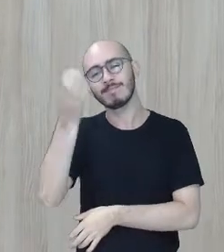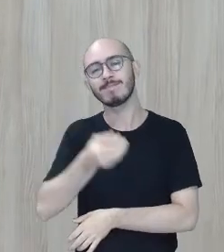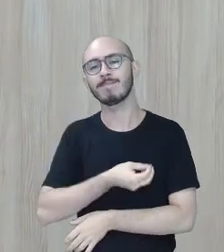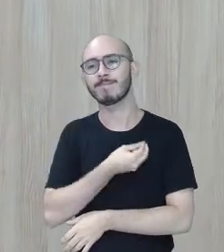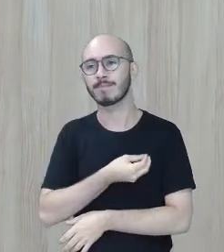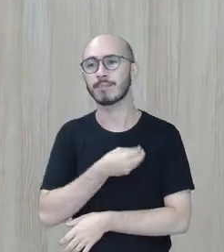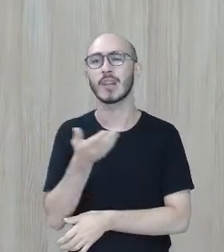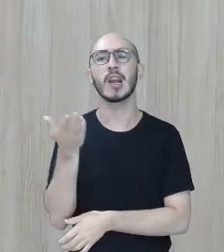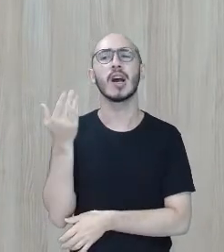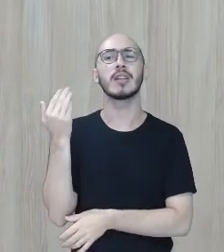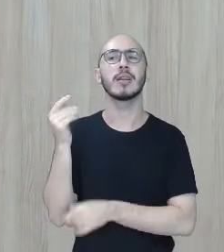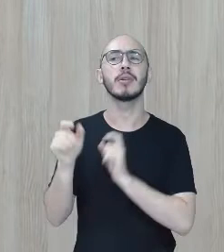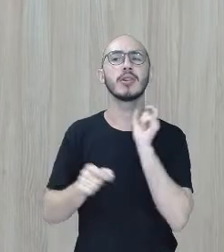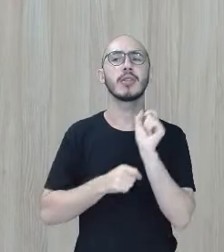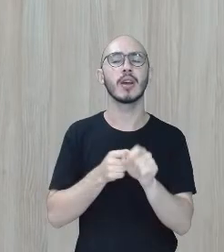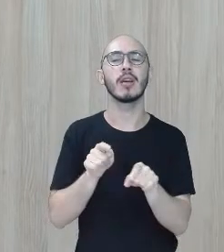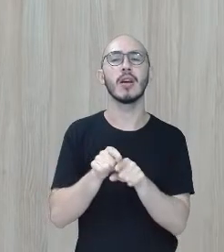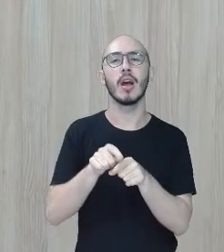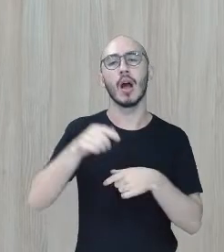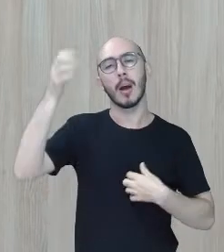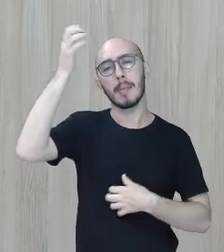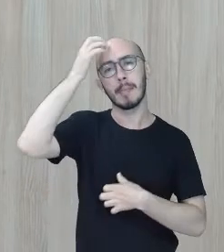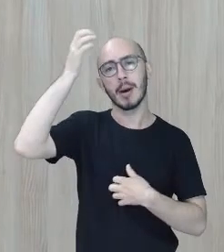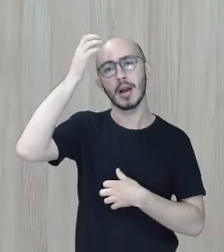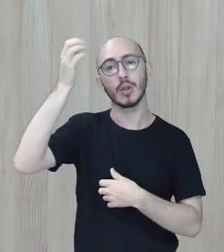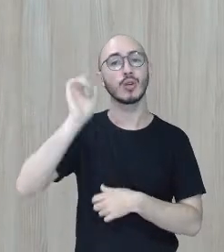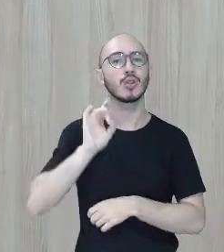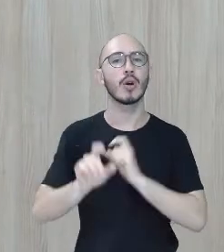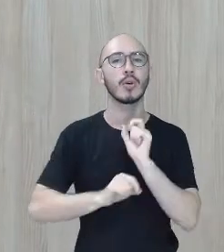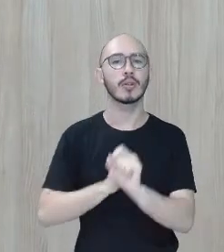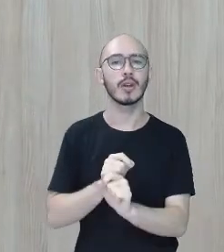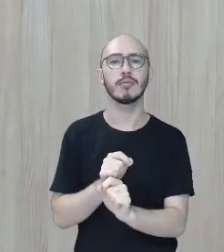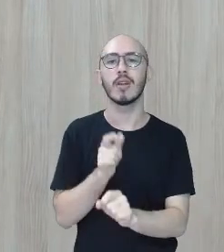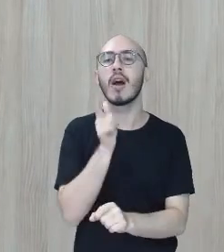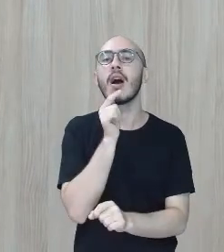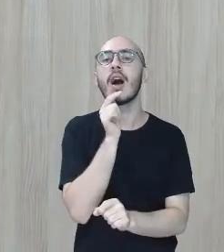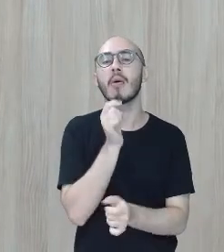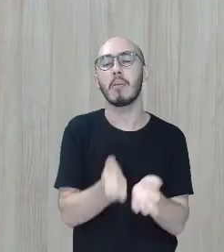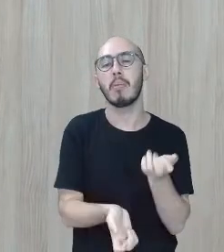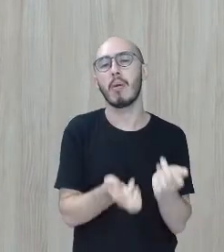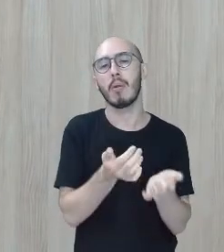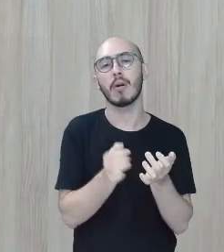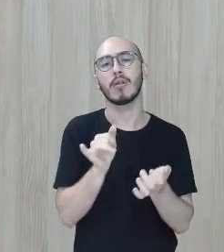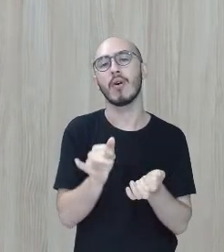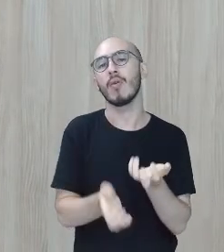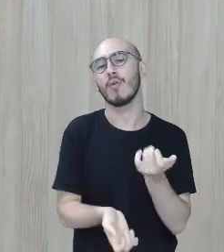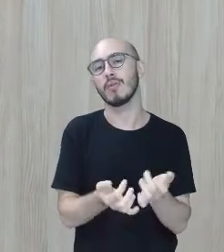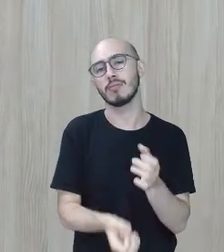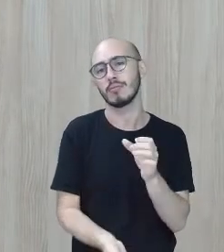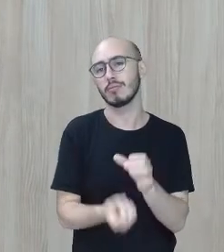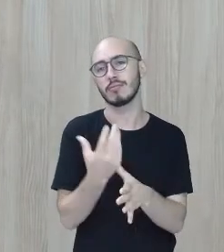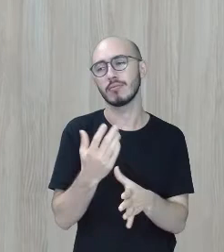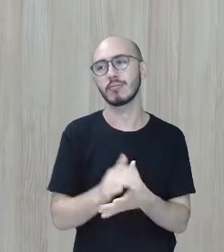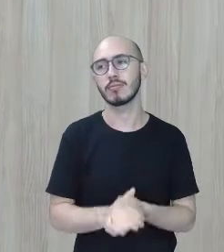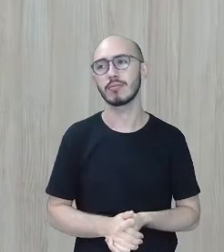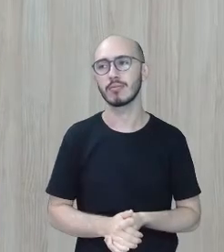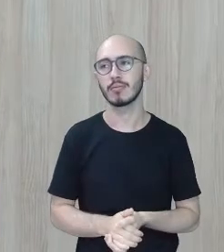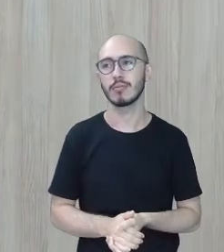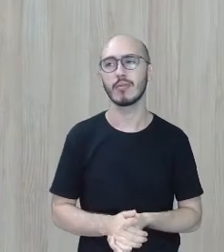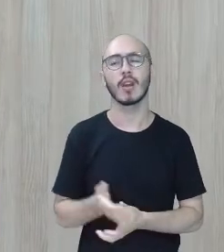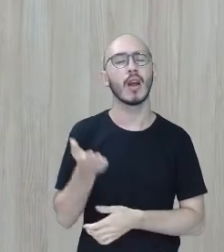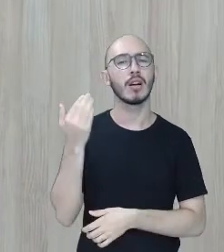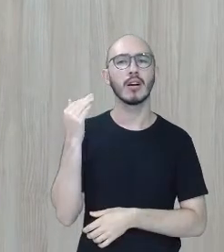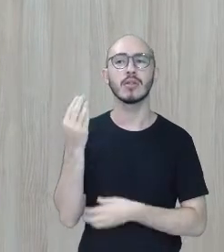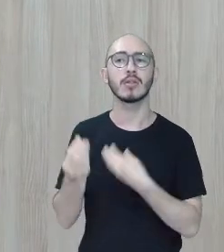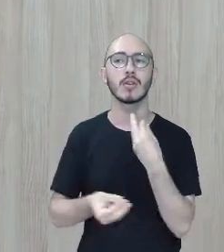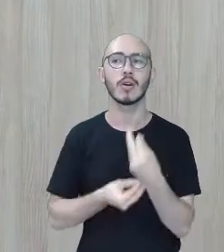Então, antigamente também os banhos só com água aquecida, na existência do fogo. Quando descobriram o fogo, até antes de descobrir o